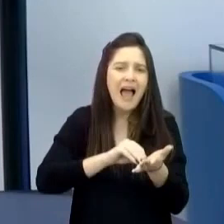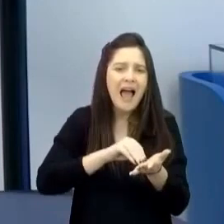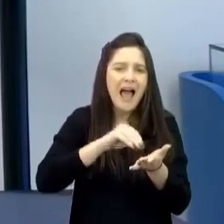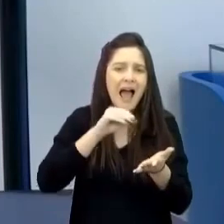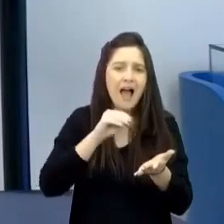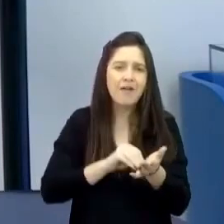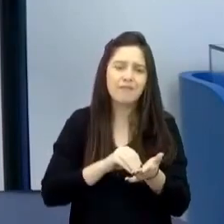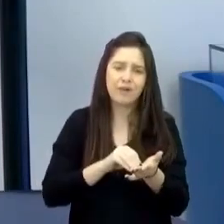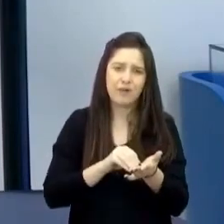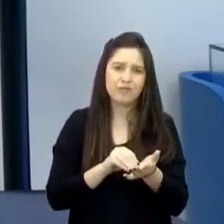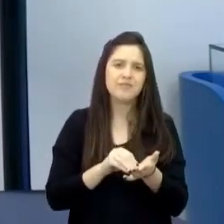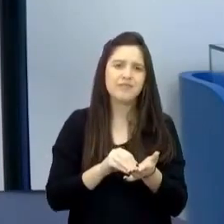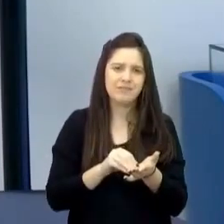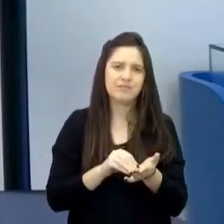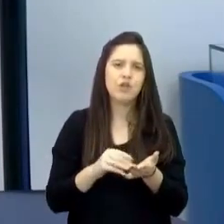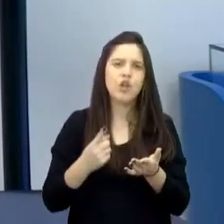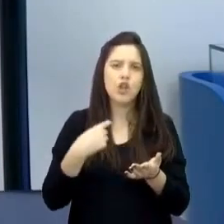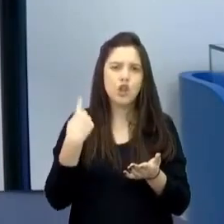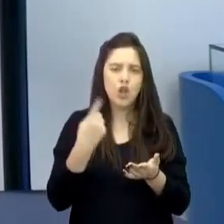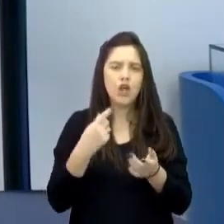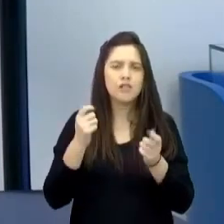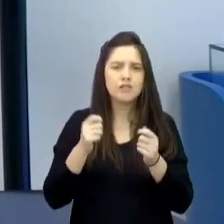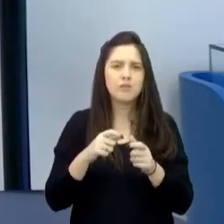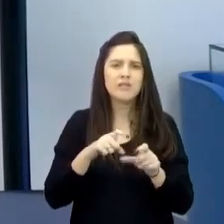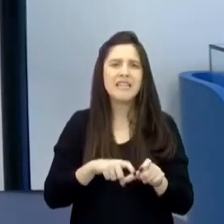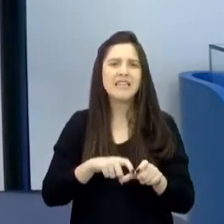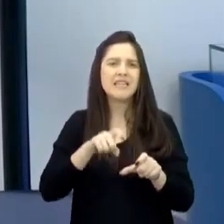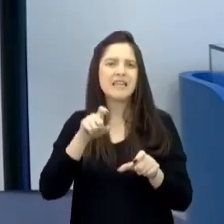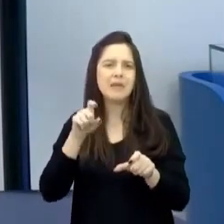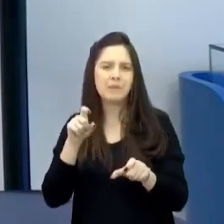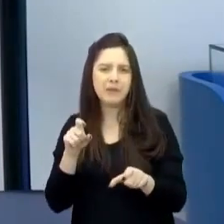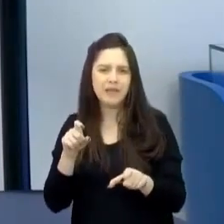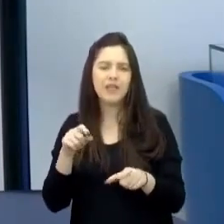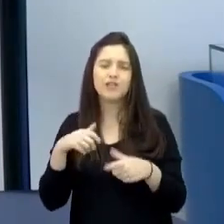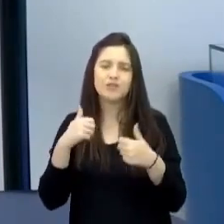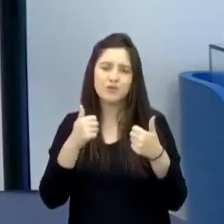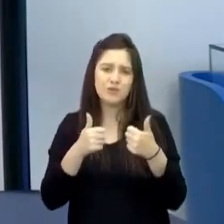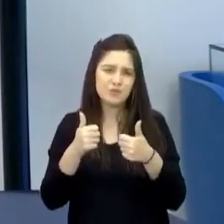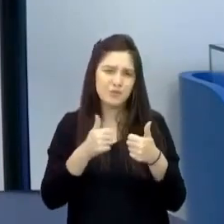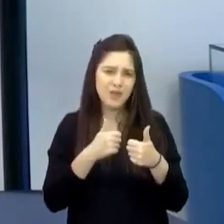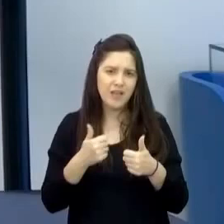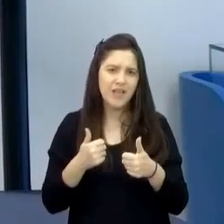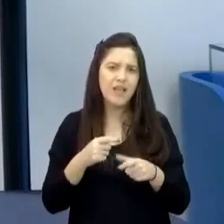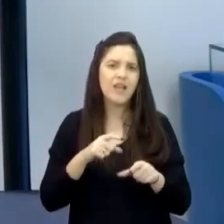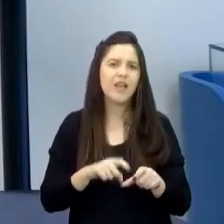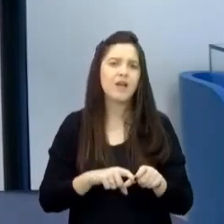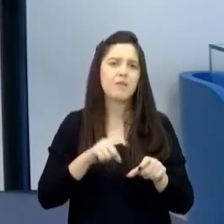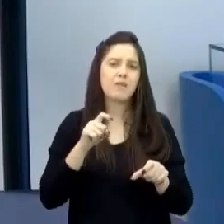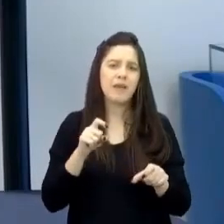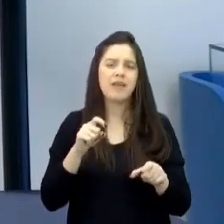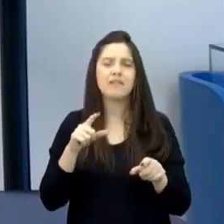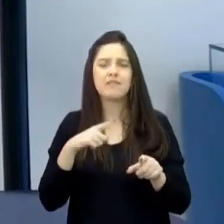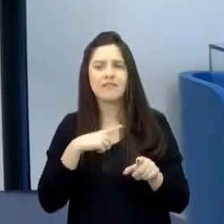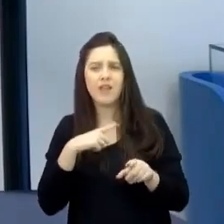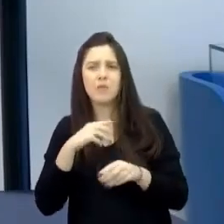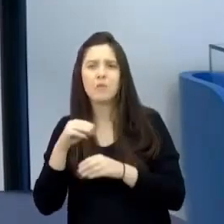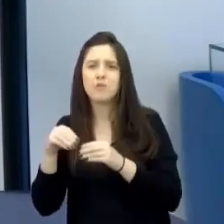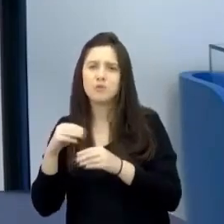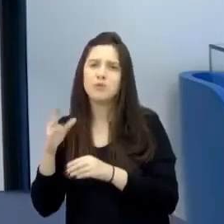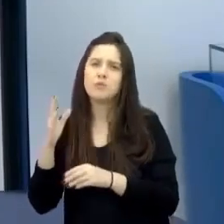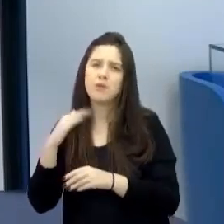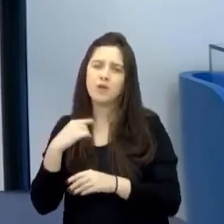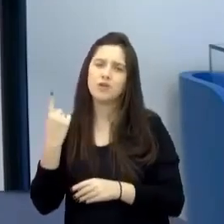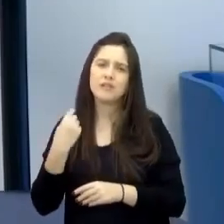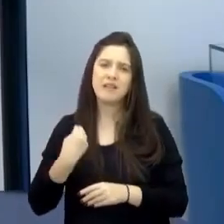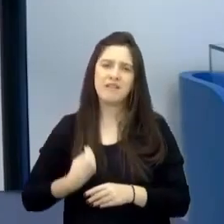um caos muito grande, porque nós somos dependentes desse bem, né? Esse bem não renovável na nossa vida